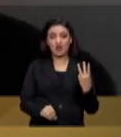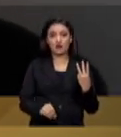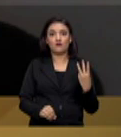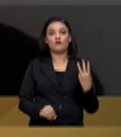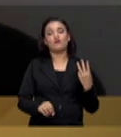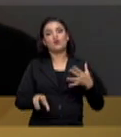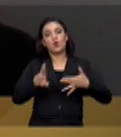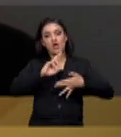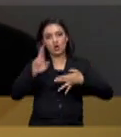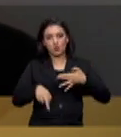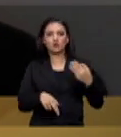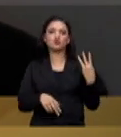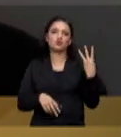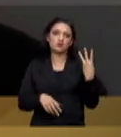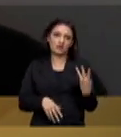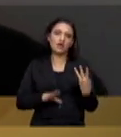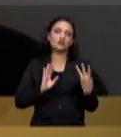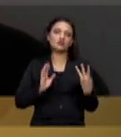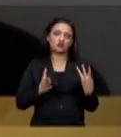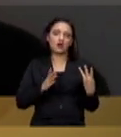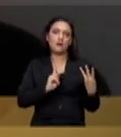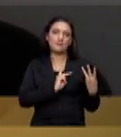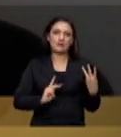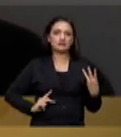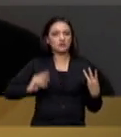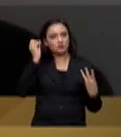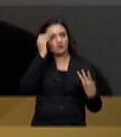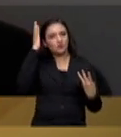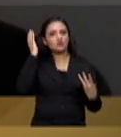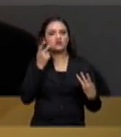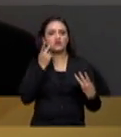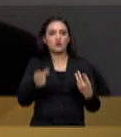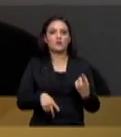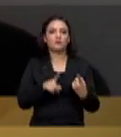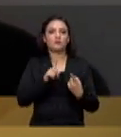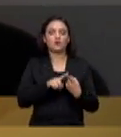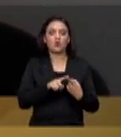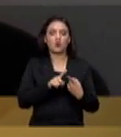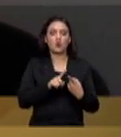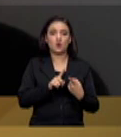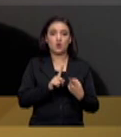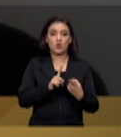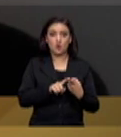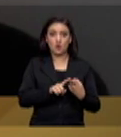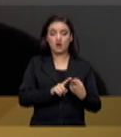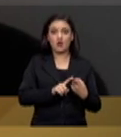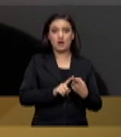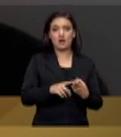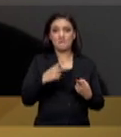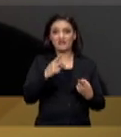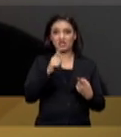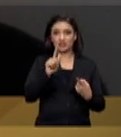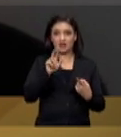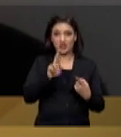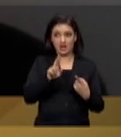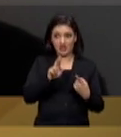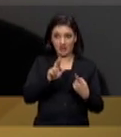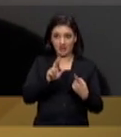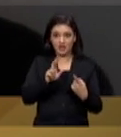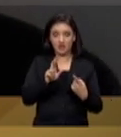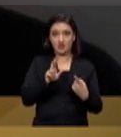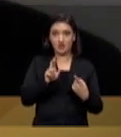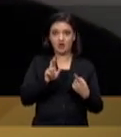recursos, ora apregoados pelo senhor presidente. O agravo regimental interposto pela Procuradoria-Geral da